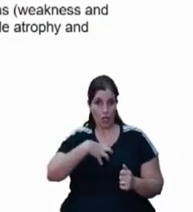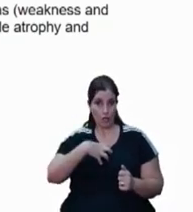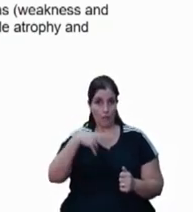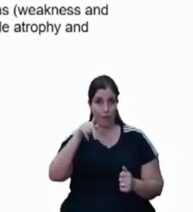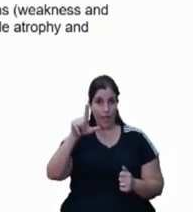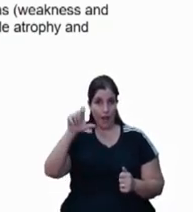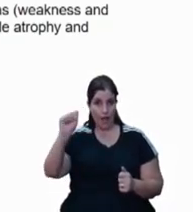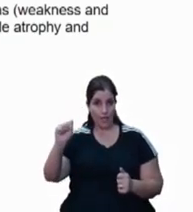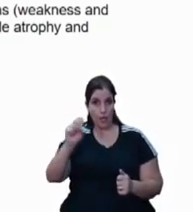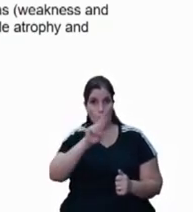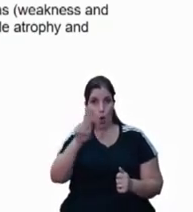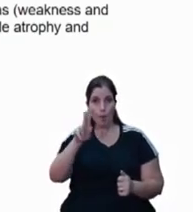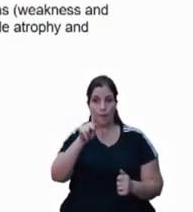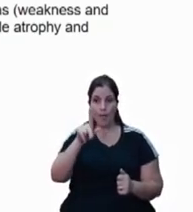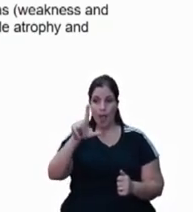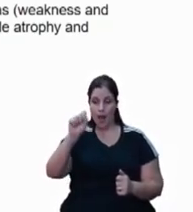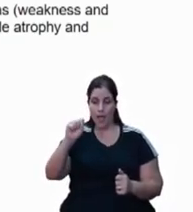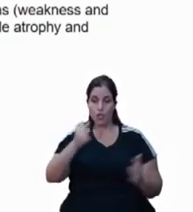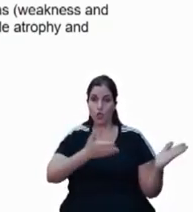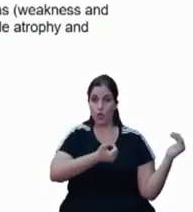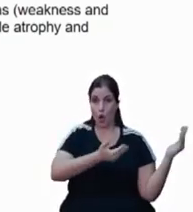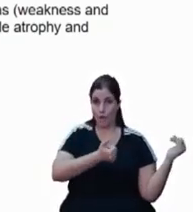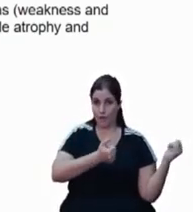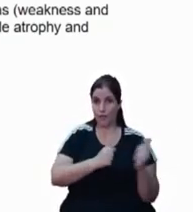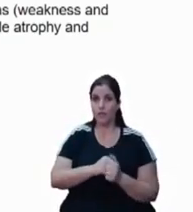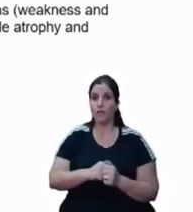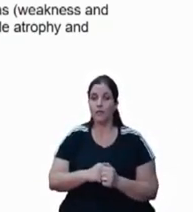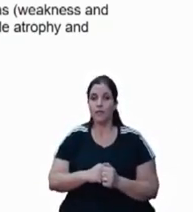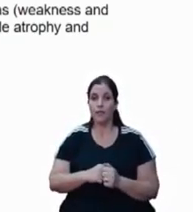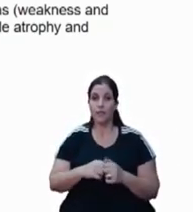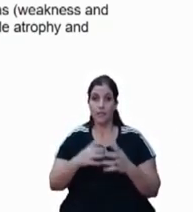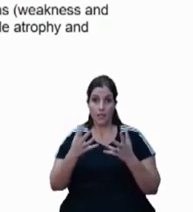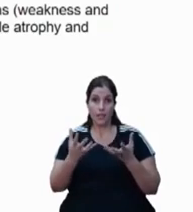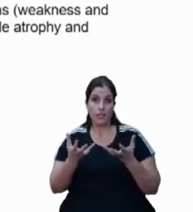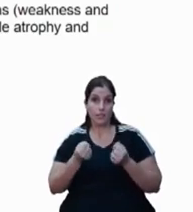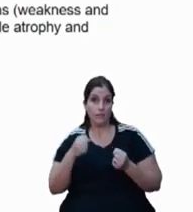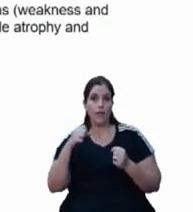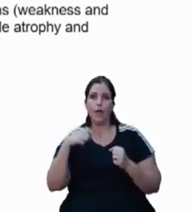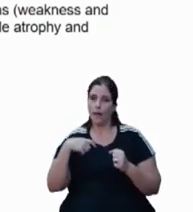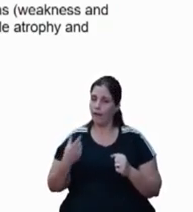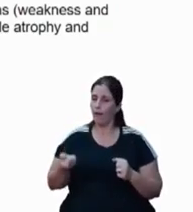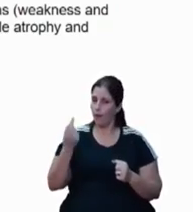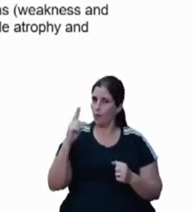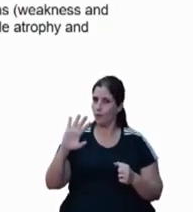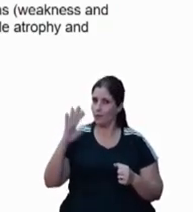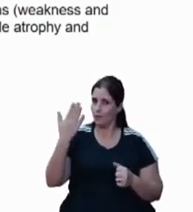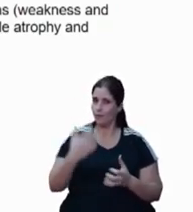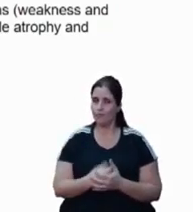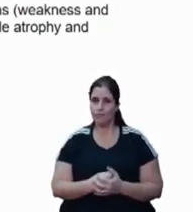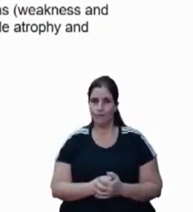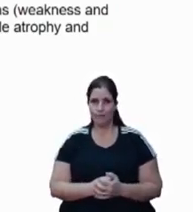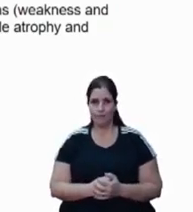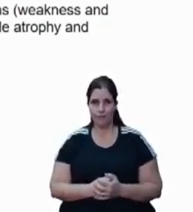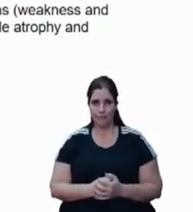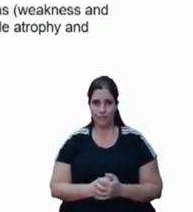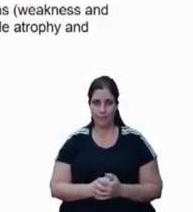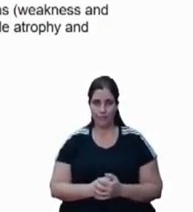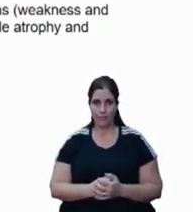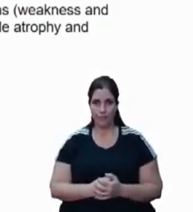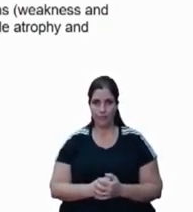chamada autosomal de recessive PLS juvenil juvenile autossômica PLS. recessiva. It's Isso é bem rare. raro. There are a number of, probably less